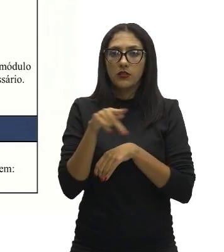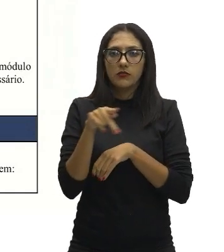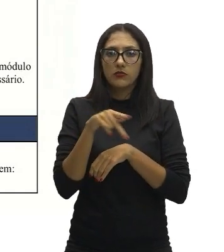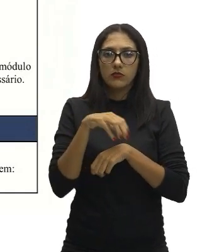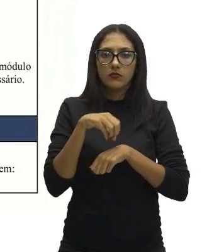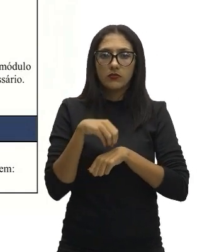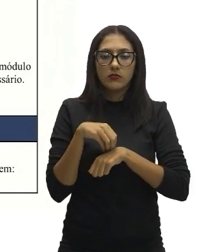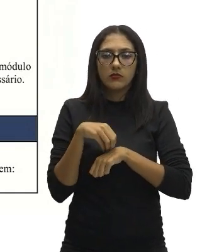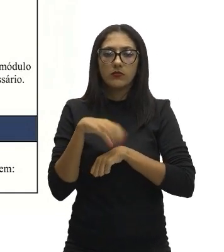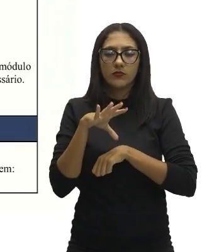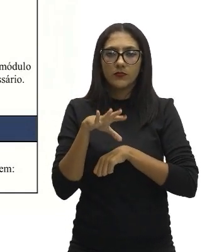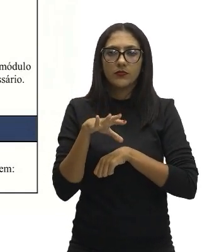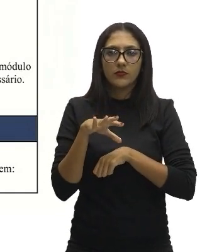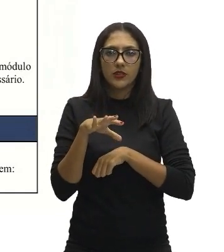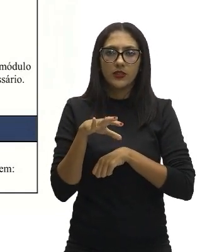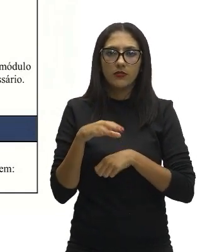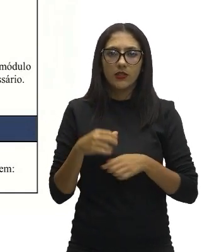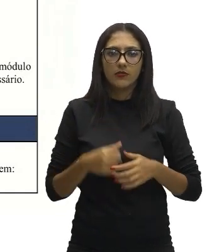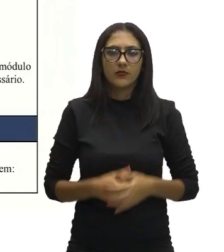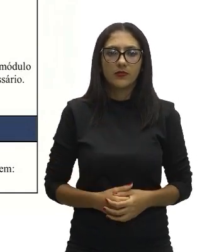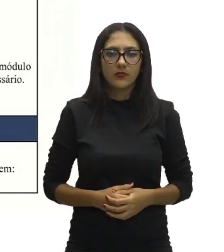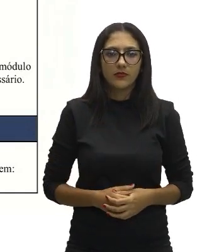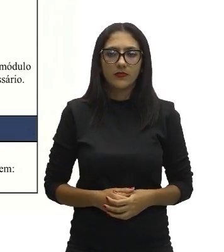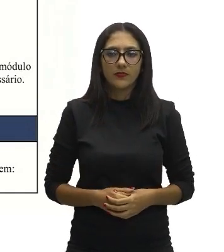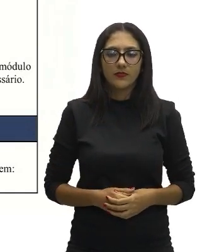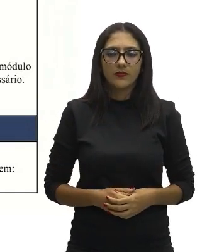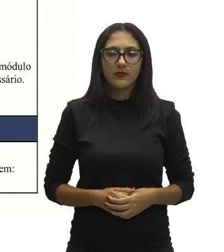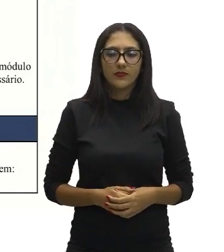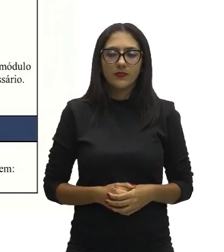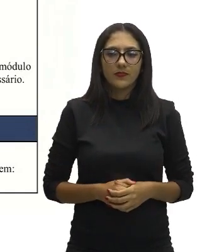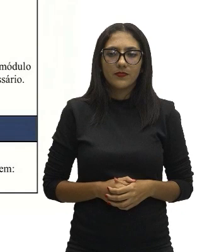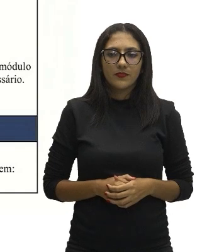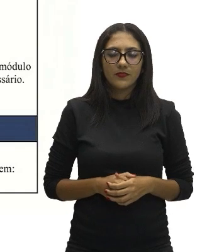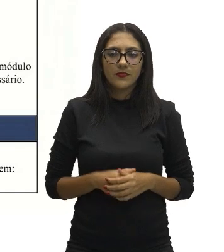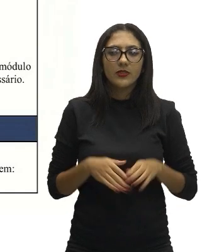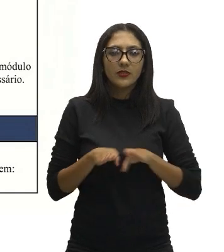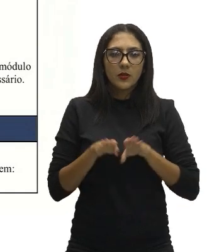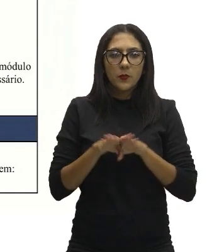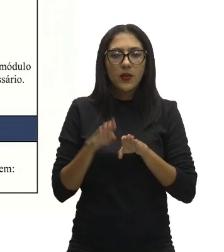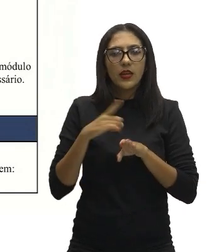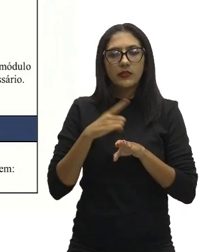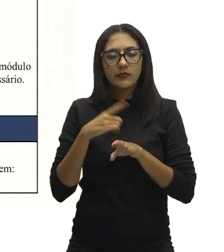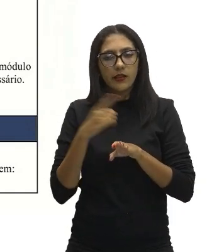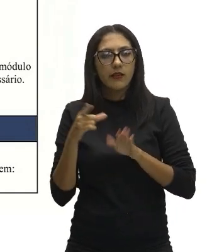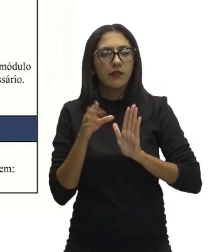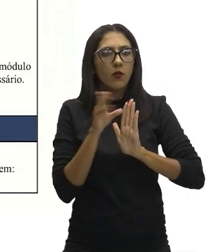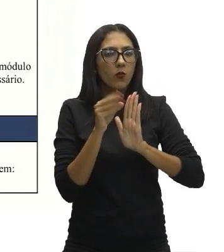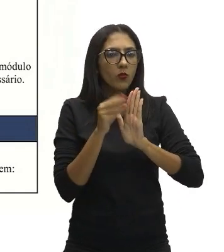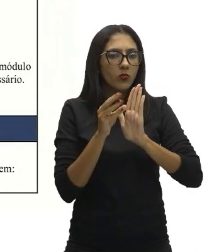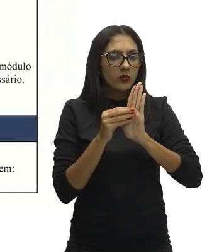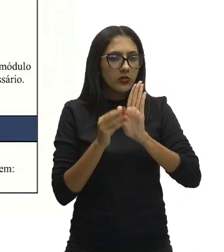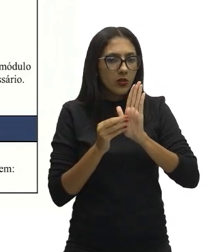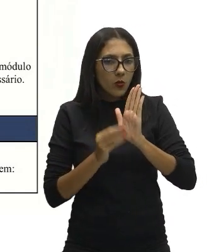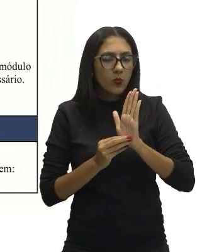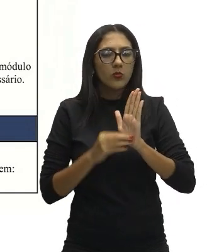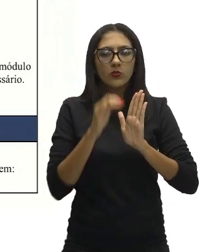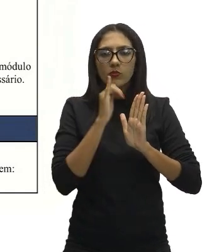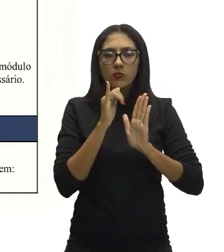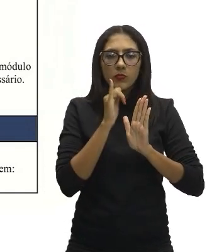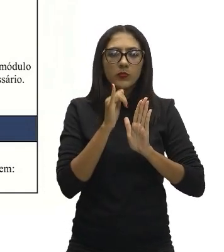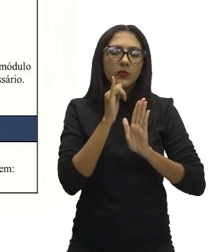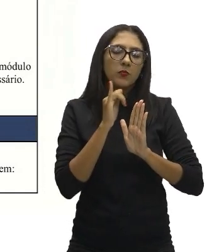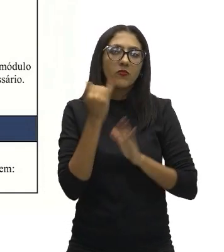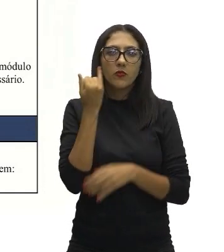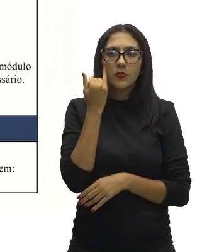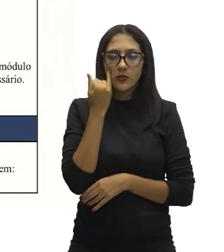né? Que o professor pode se antecipar e procurar conhecer um pouquinho do conteúdo, né? Para possíveis... Aí só reforçando